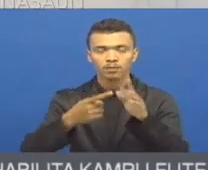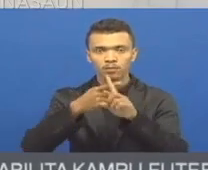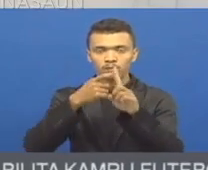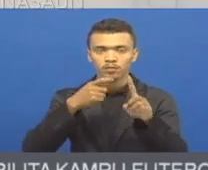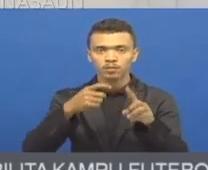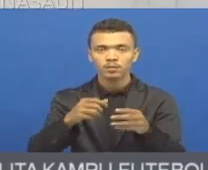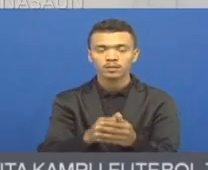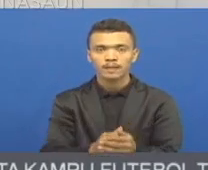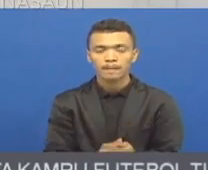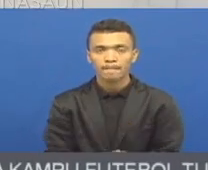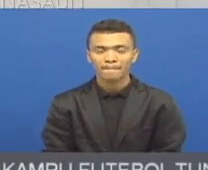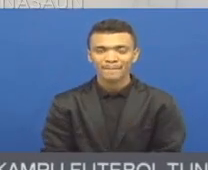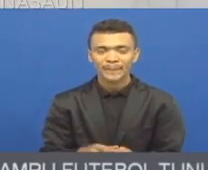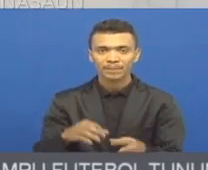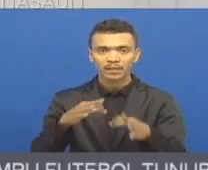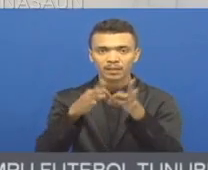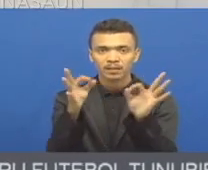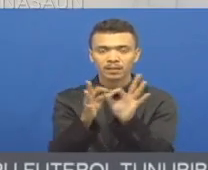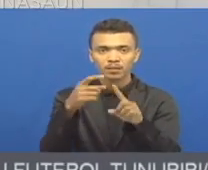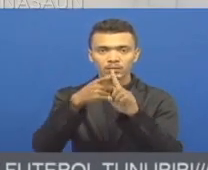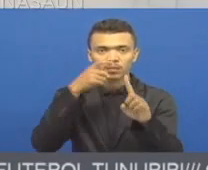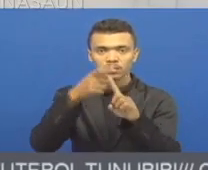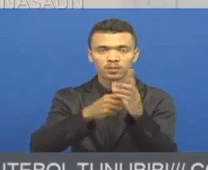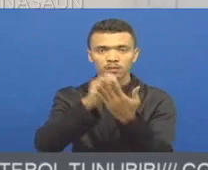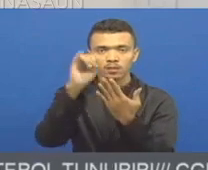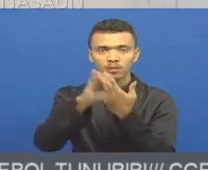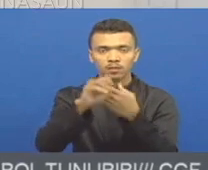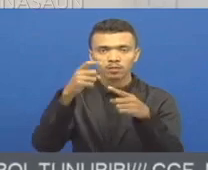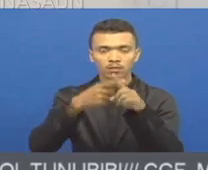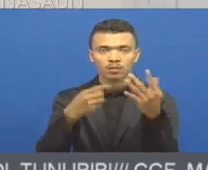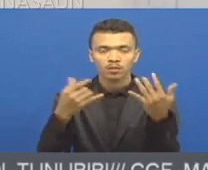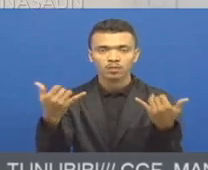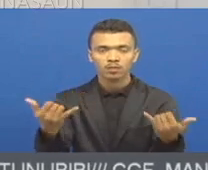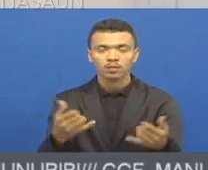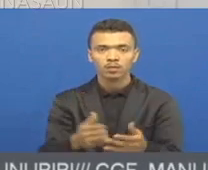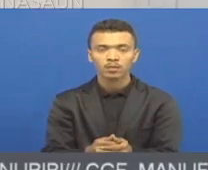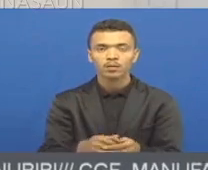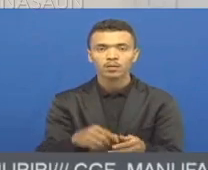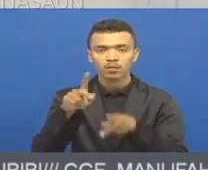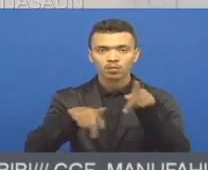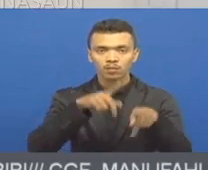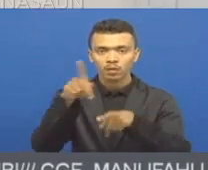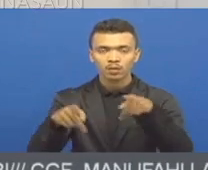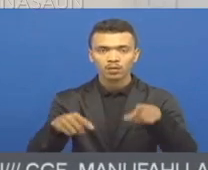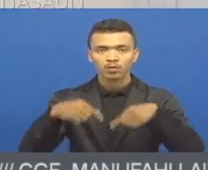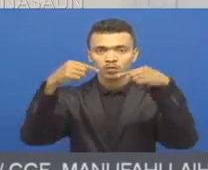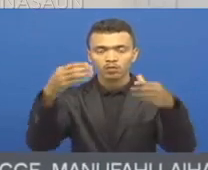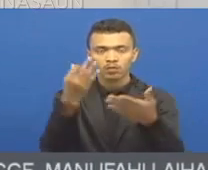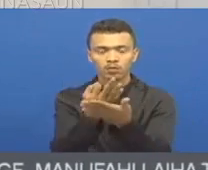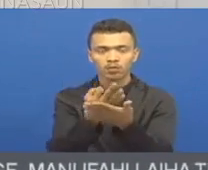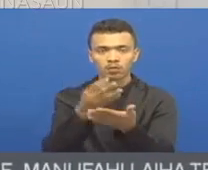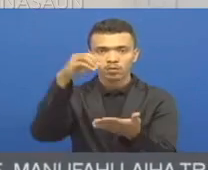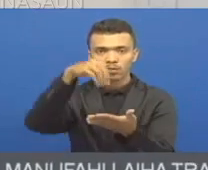Metro contador ita instala e fulano de janeiro maito agora, a comunidade será contribuiu na receita por hatama